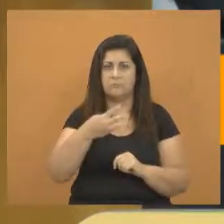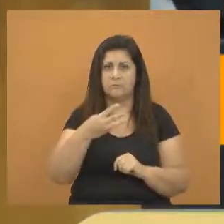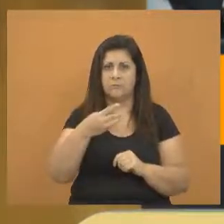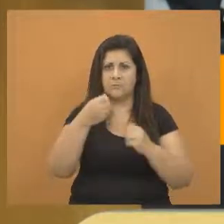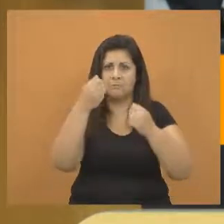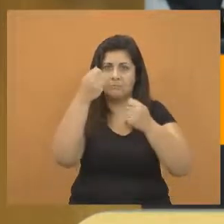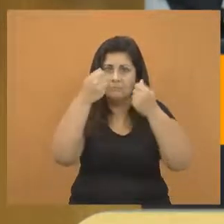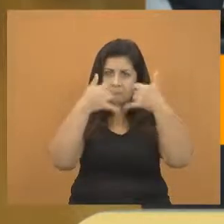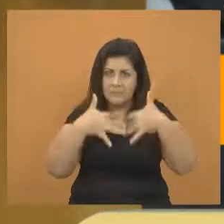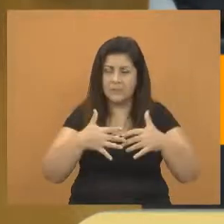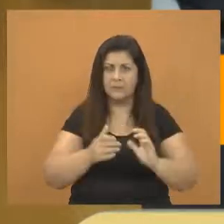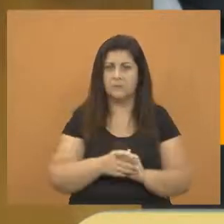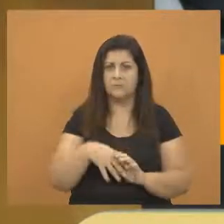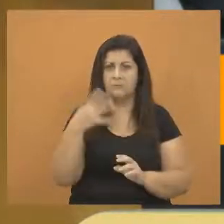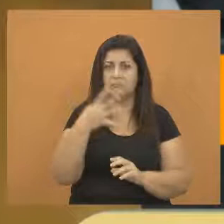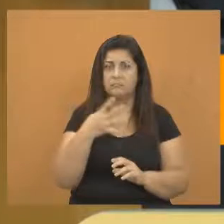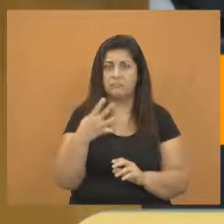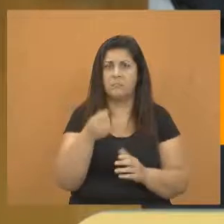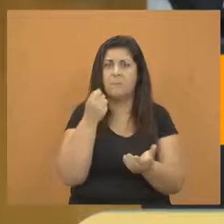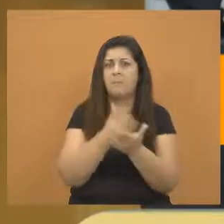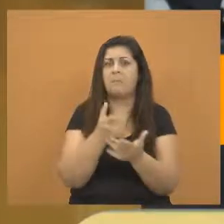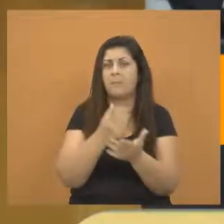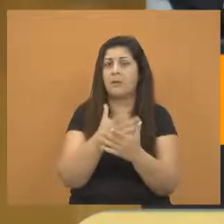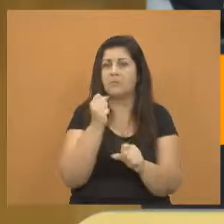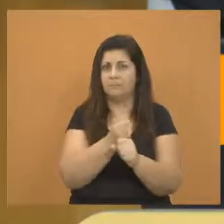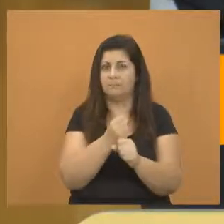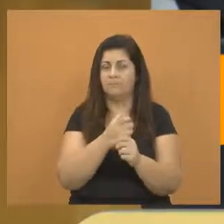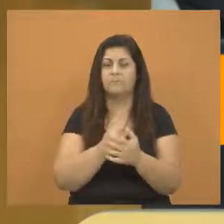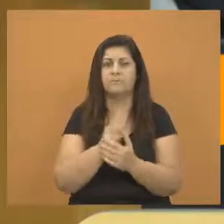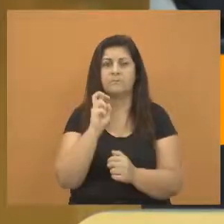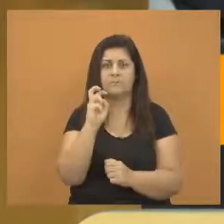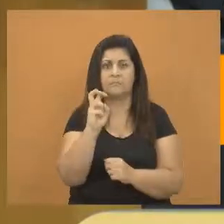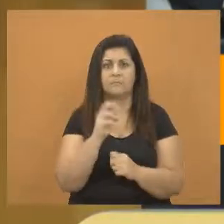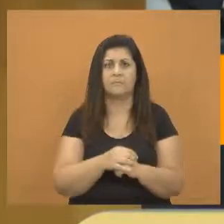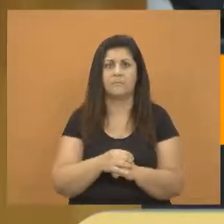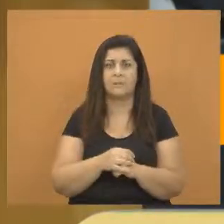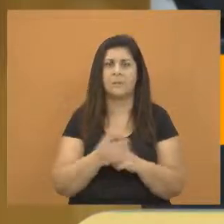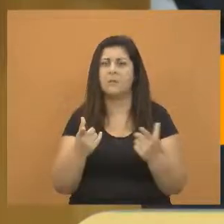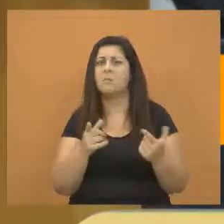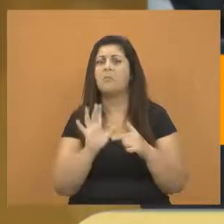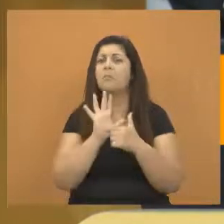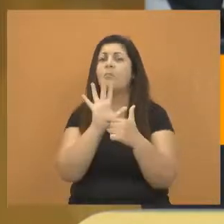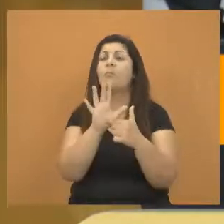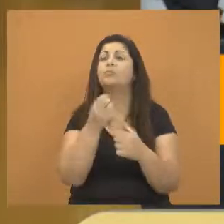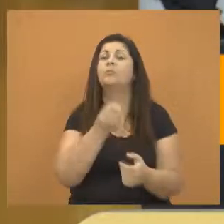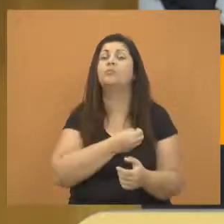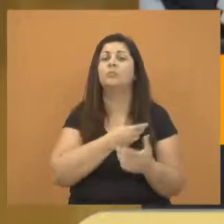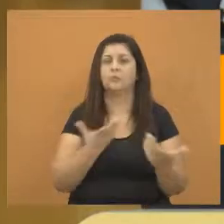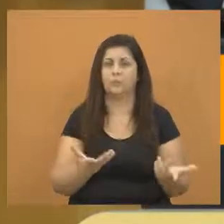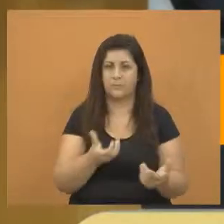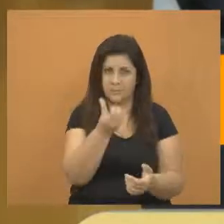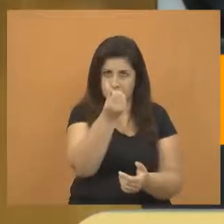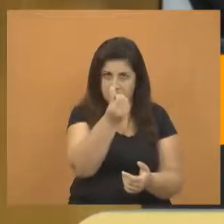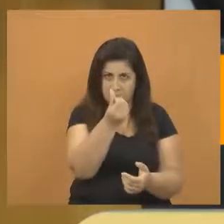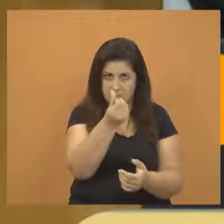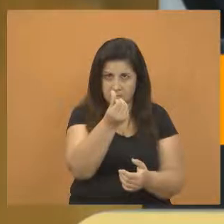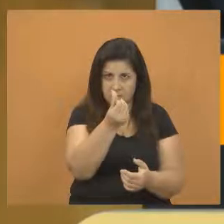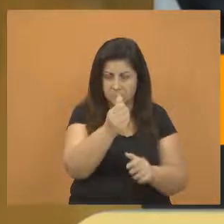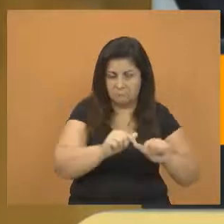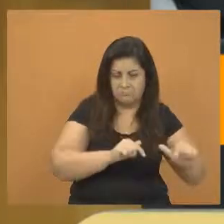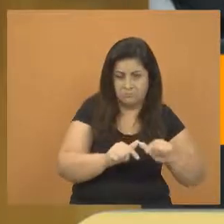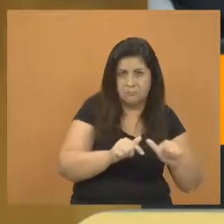Justificativa. 4. Custos anuais estimados. 5. Indicadores. 6. Ações com